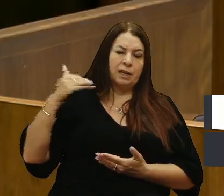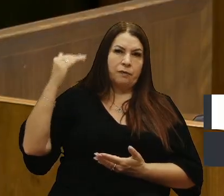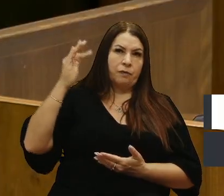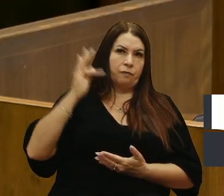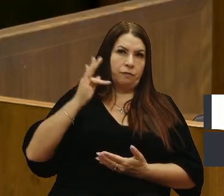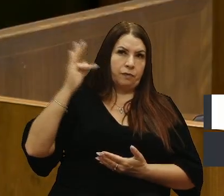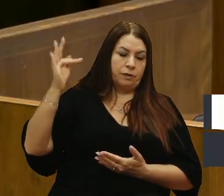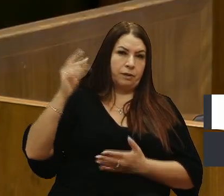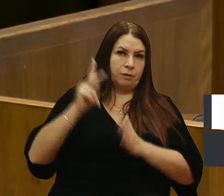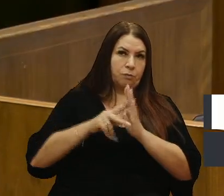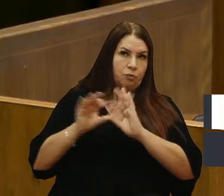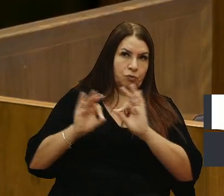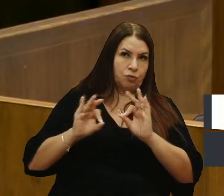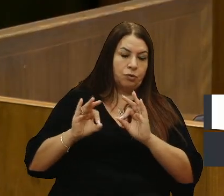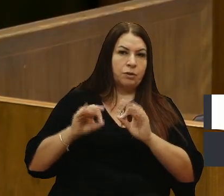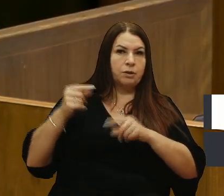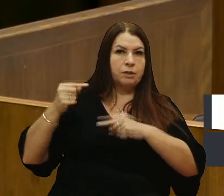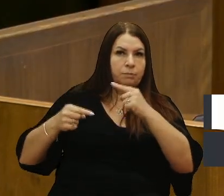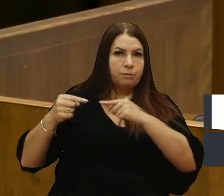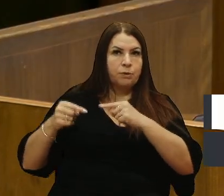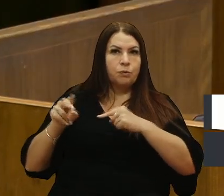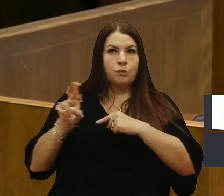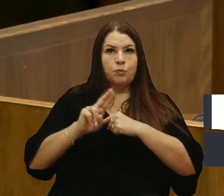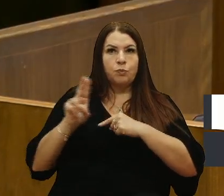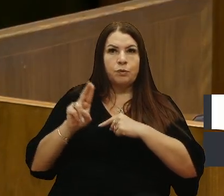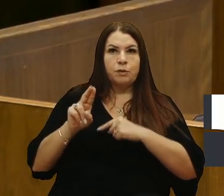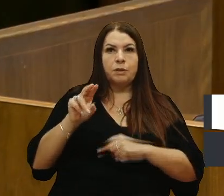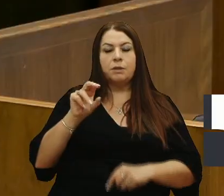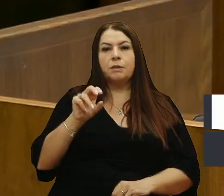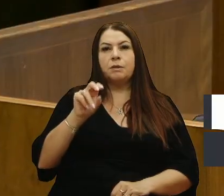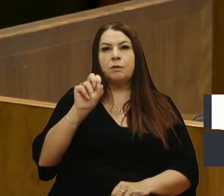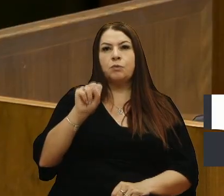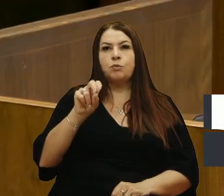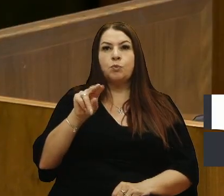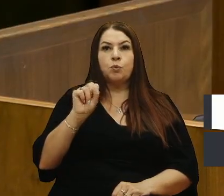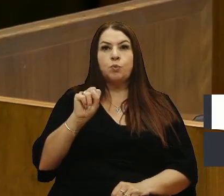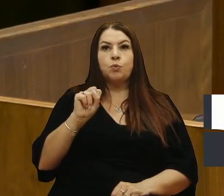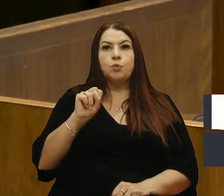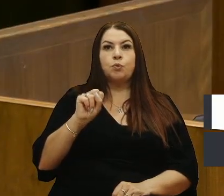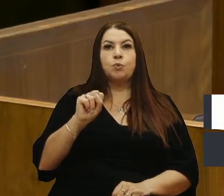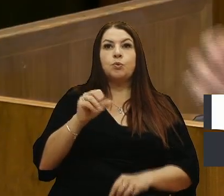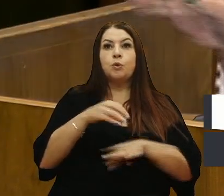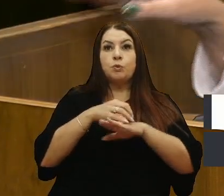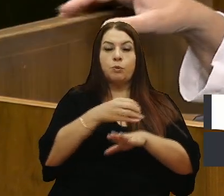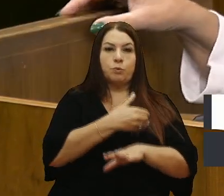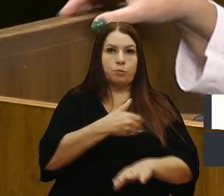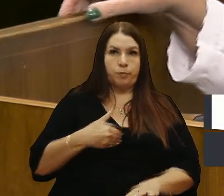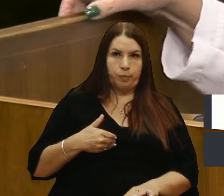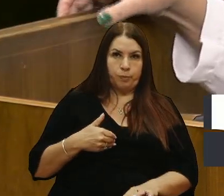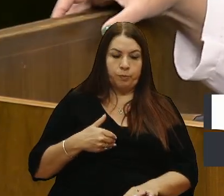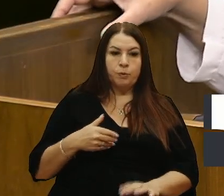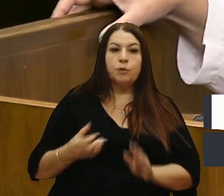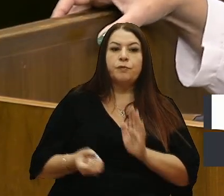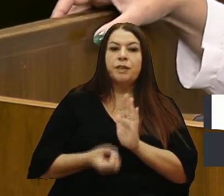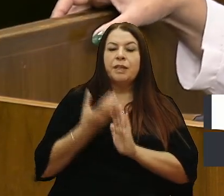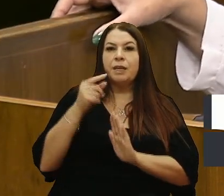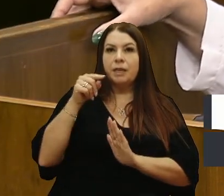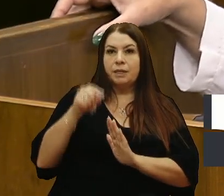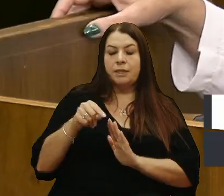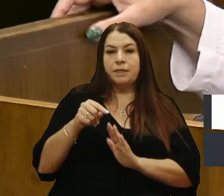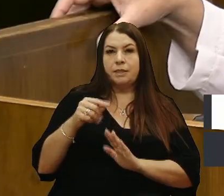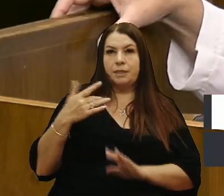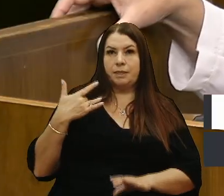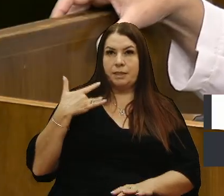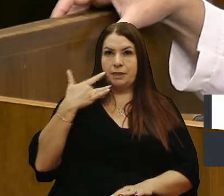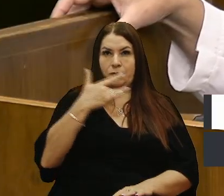um projeto em debate que é chamado SUS do transporte público. Quando foi criado o SUS da